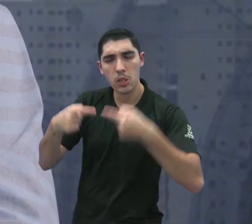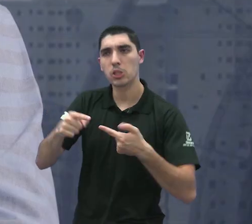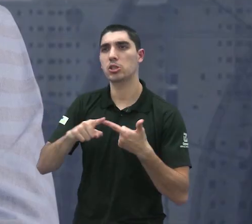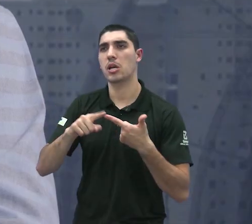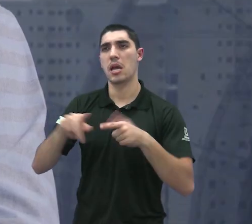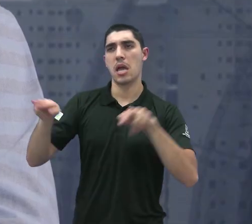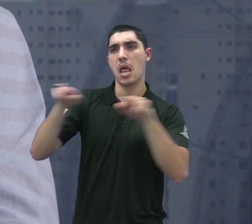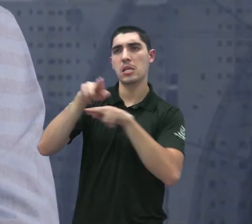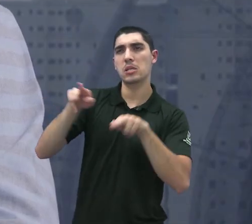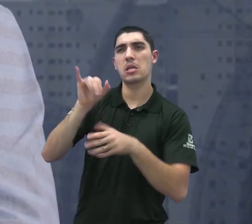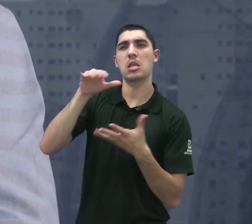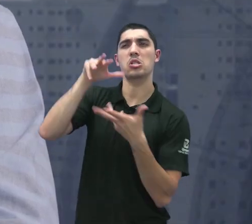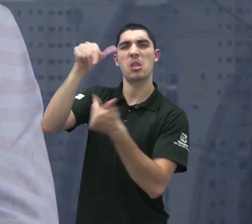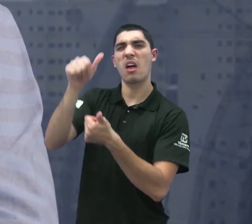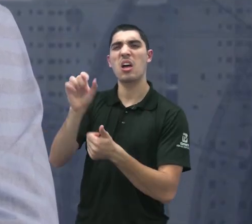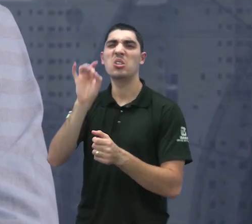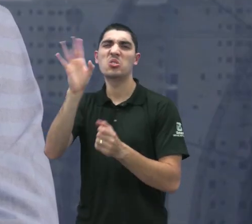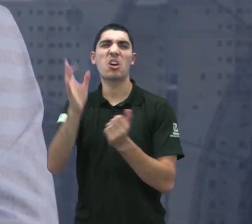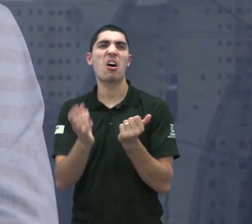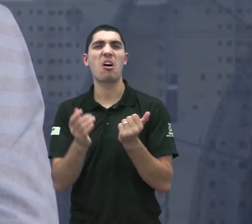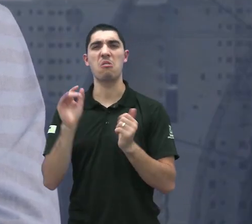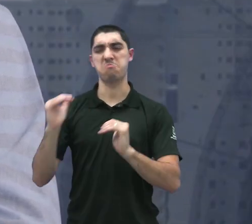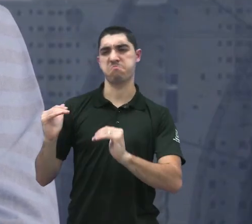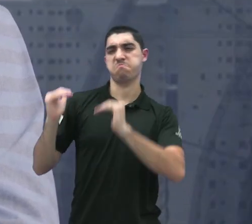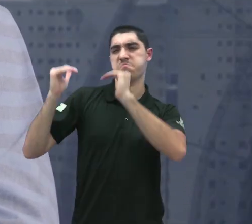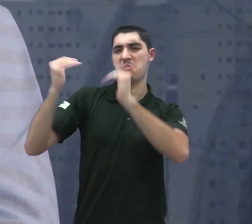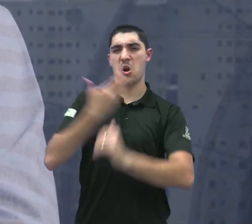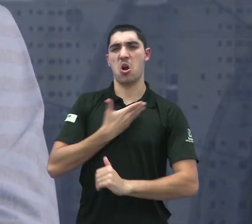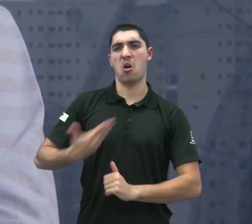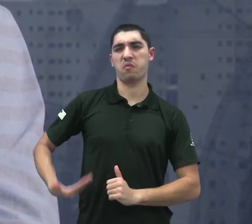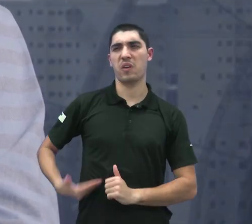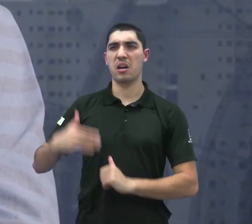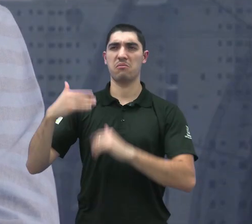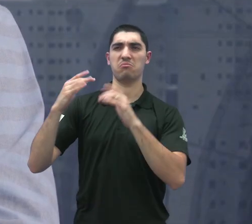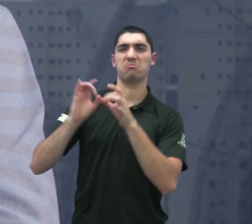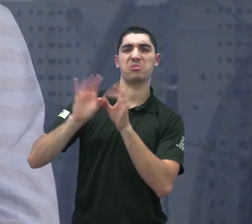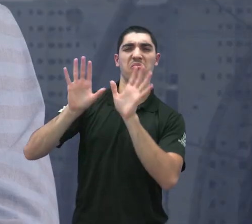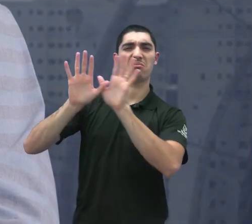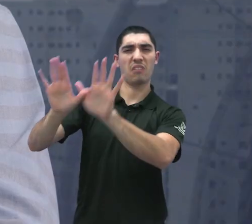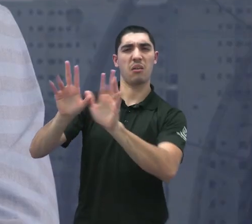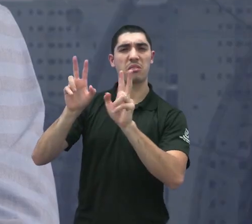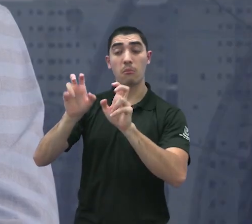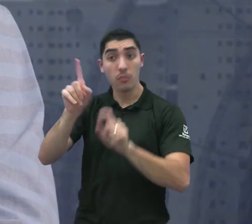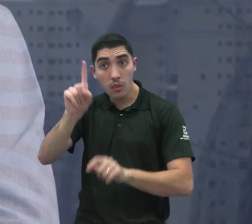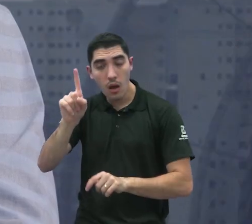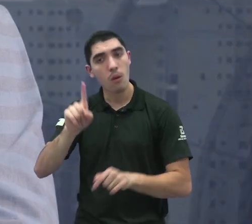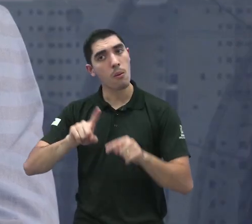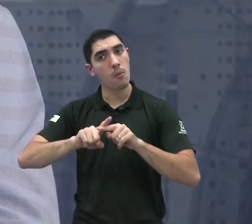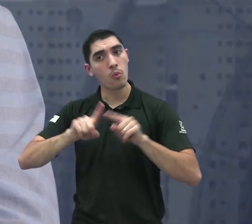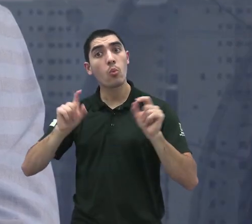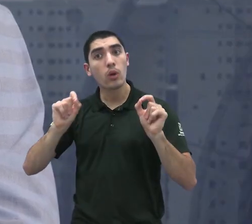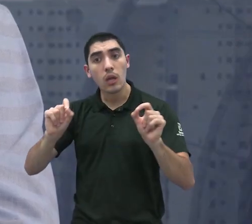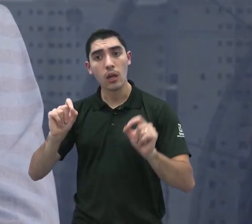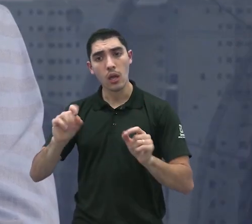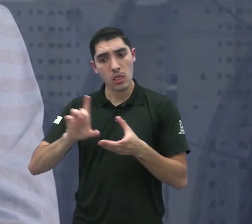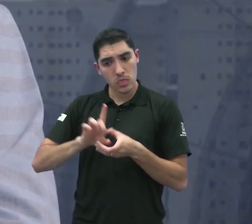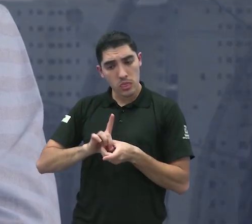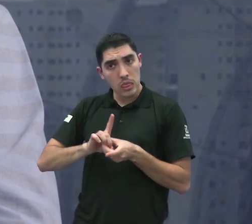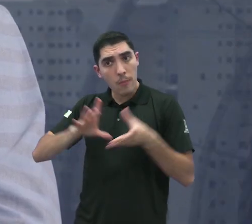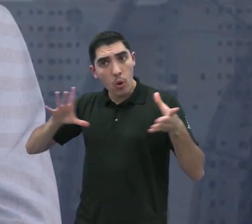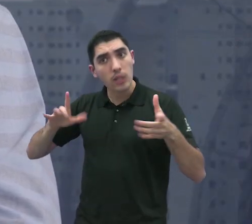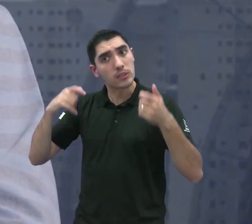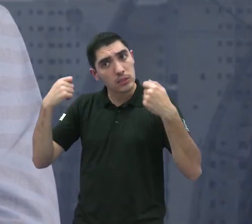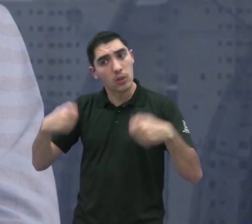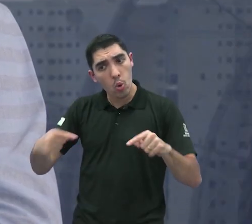internacionais são temas distantes, de governantes, mas no limite é não democrático nós não discutimos com a maior parte da